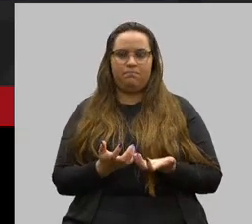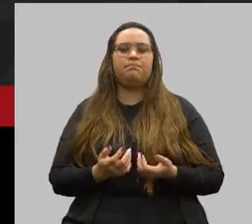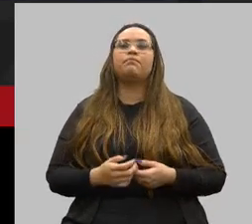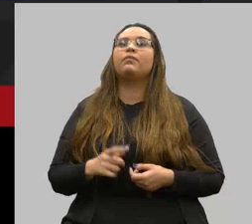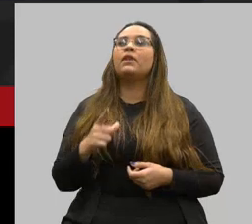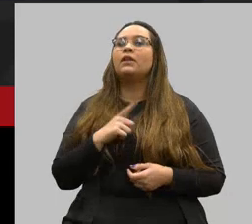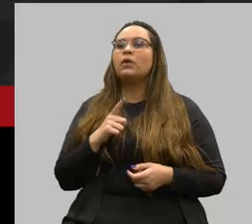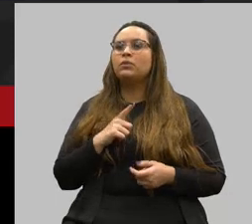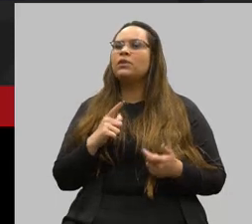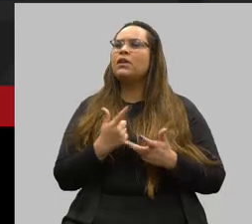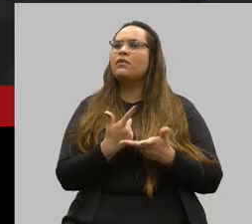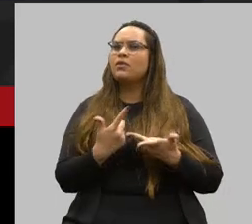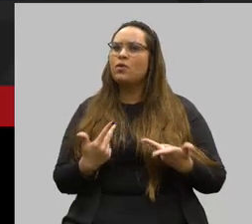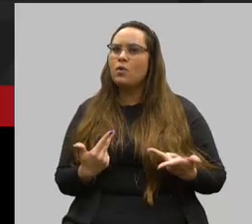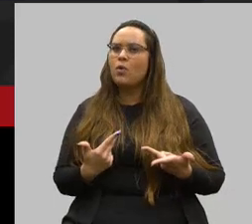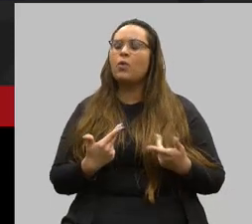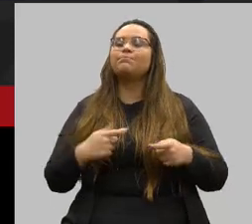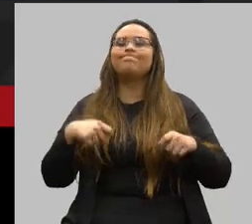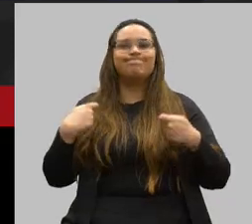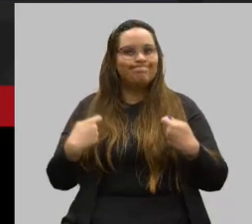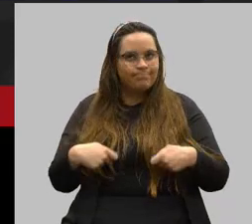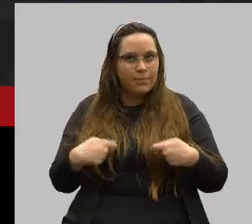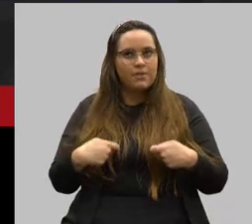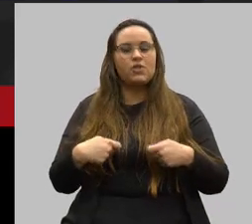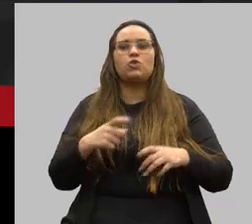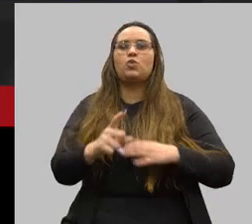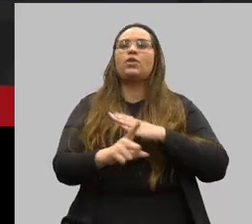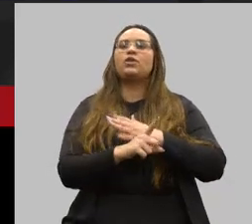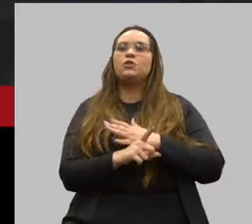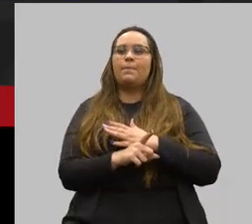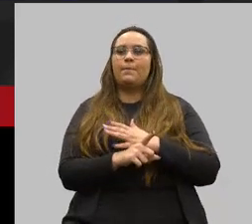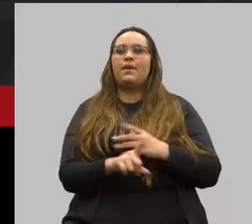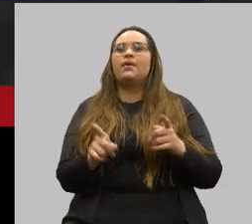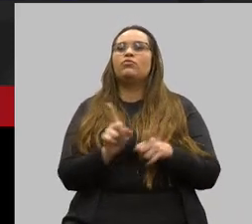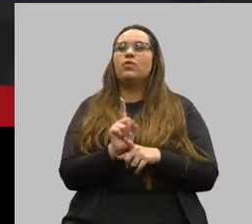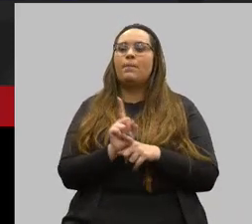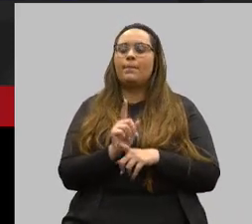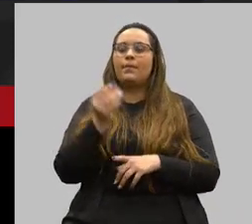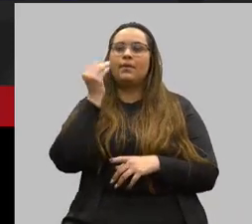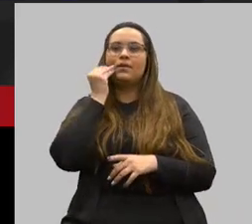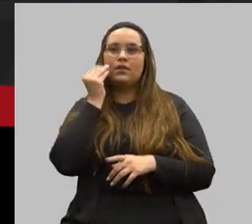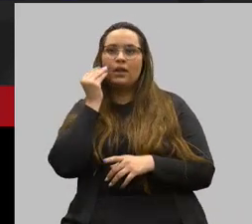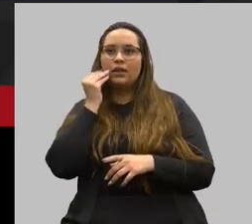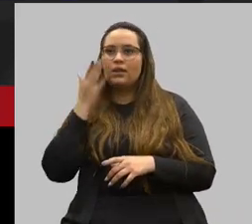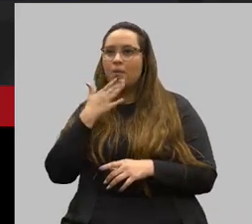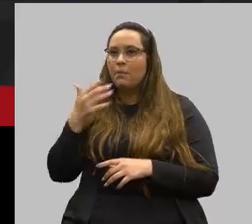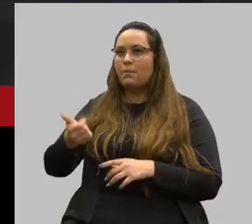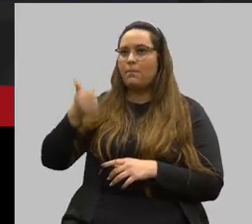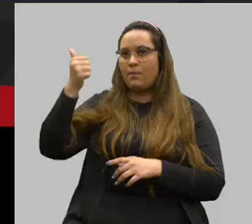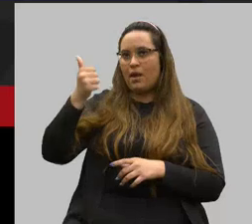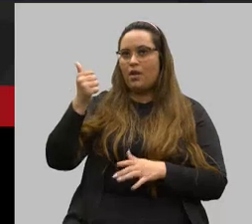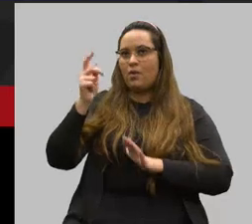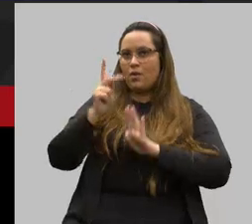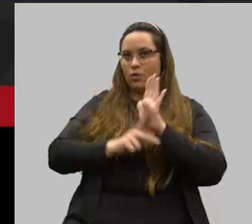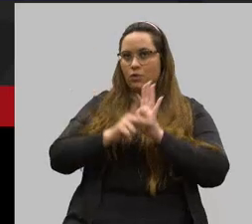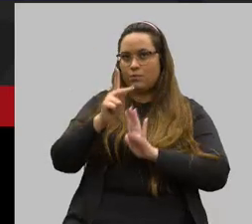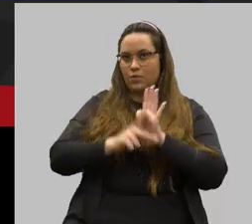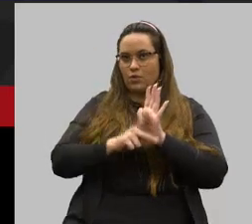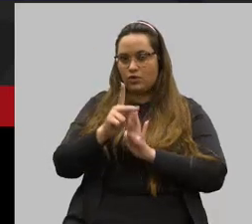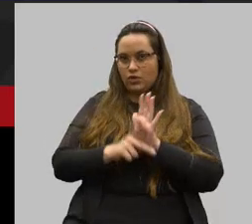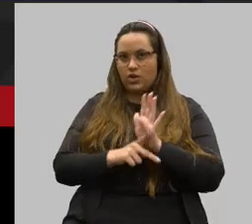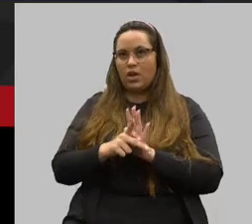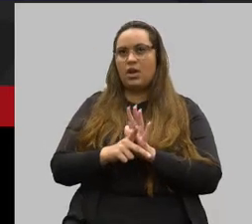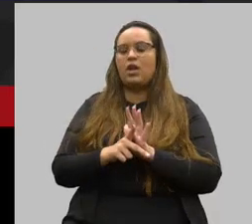teve situações em que foi necessário esse atendimento entendemos por bem a estruturação realmente de um projeto e